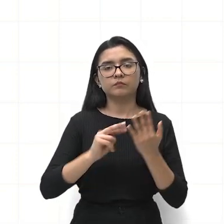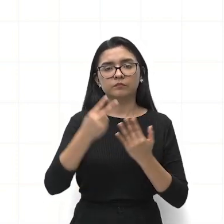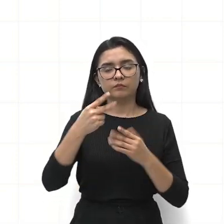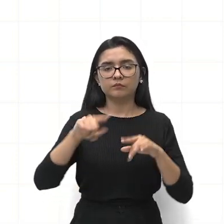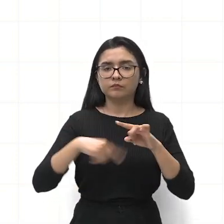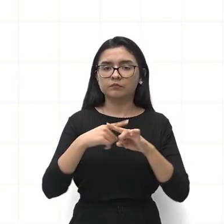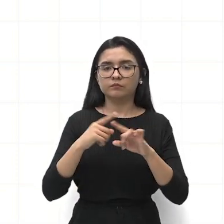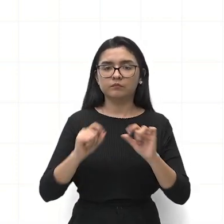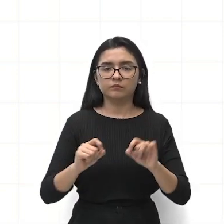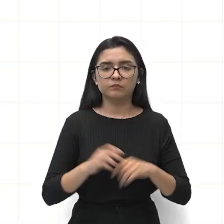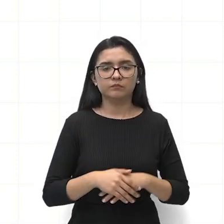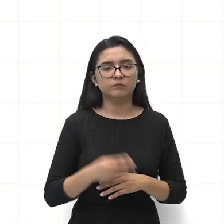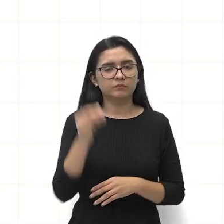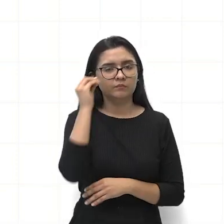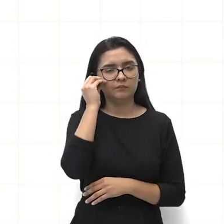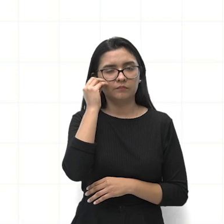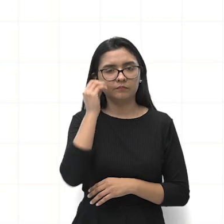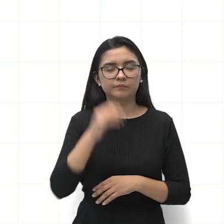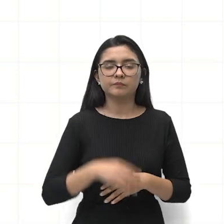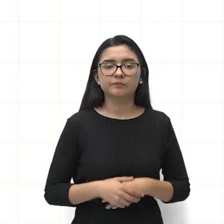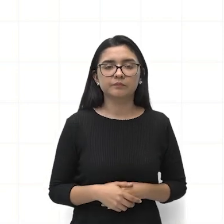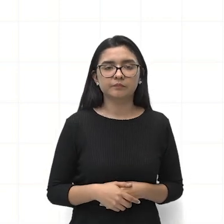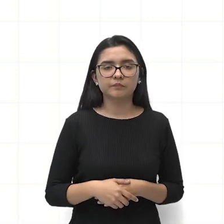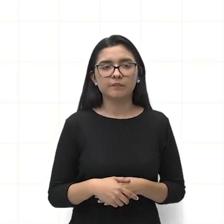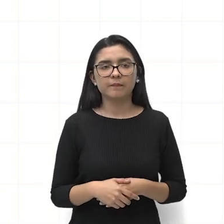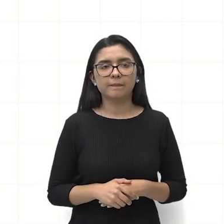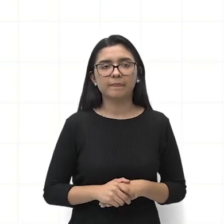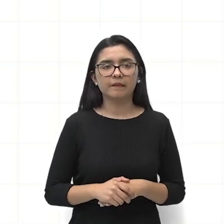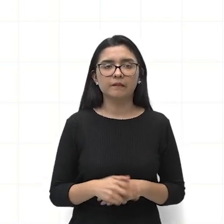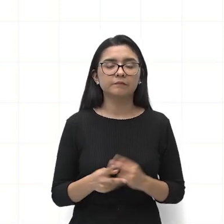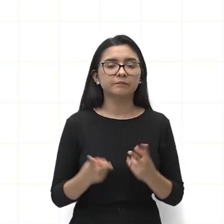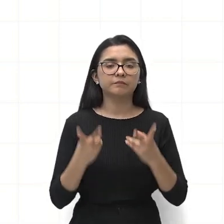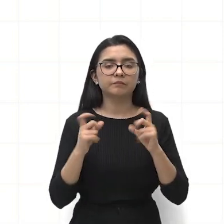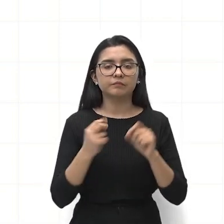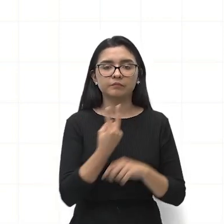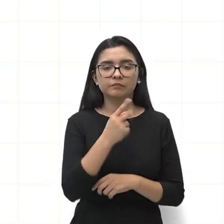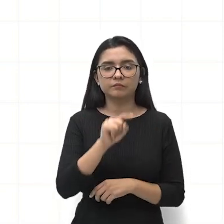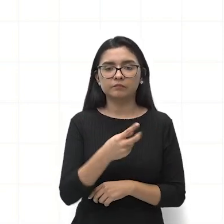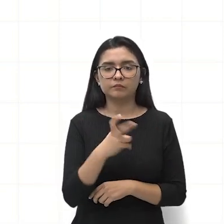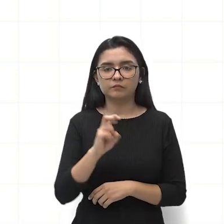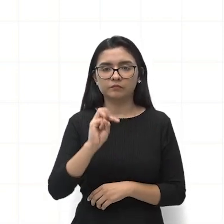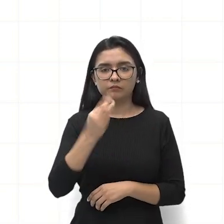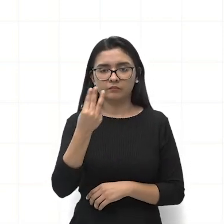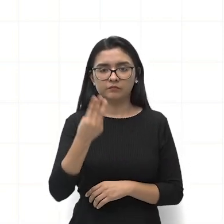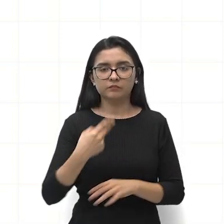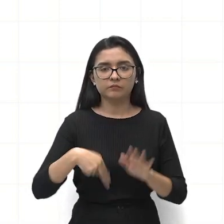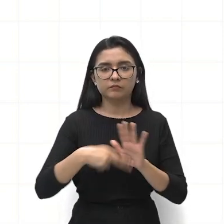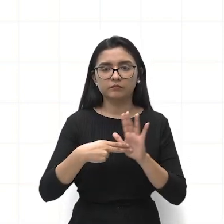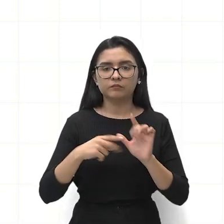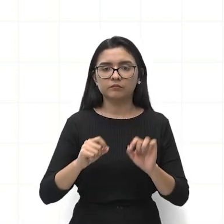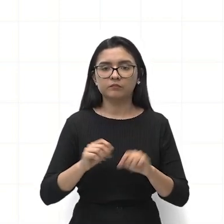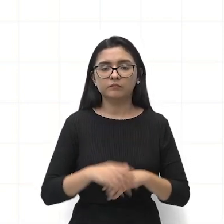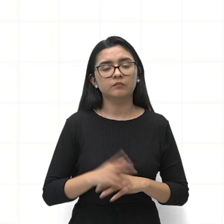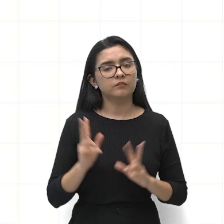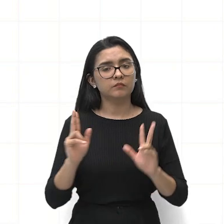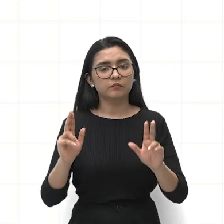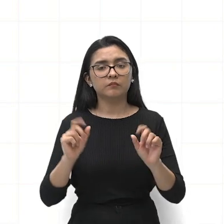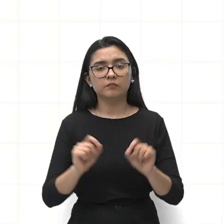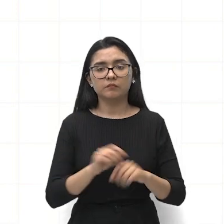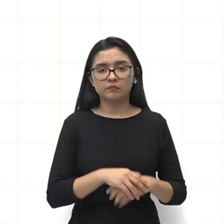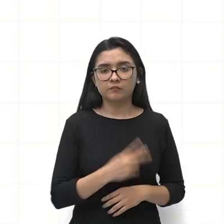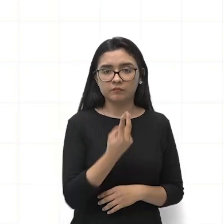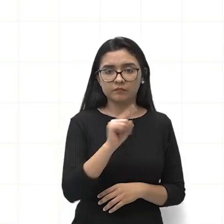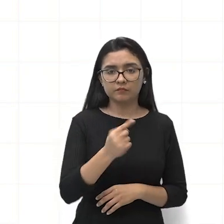da multiplicação. Me acompanhem aí. Olha só, 2,5 elevado a 3 é o mesmo